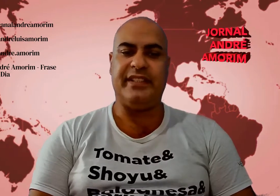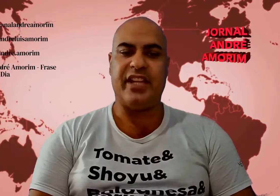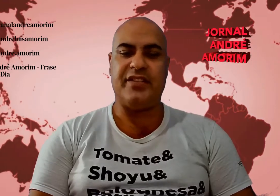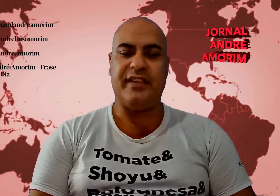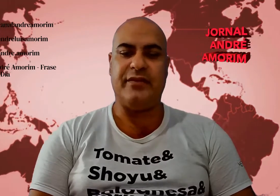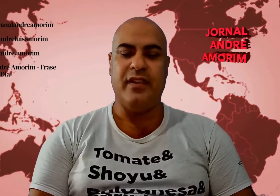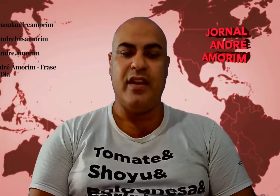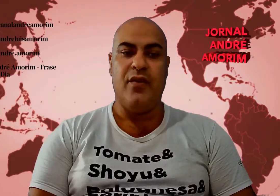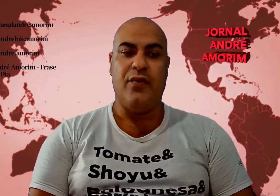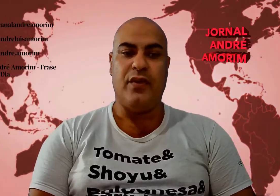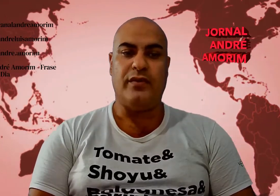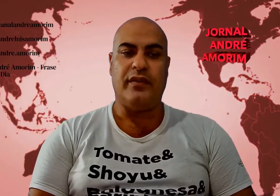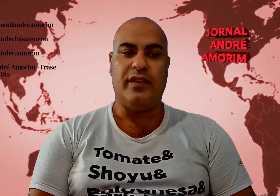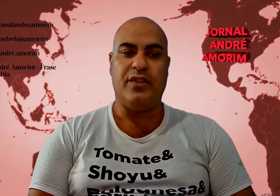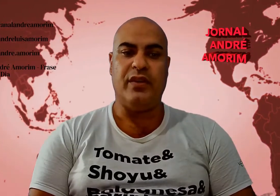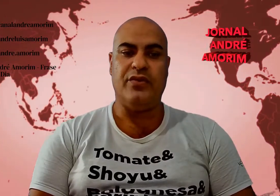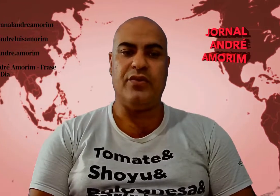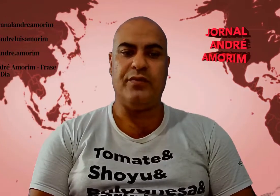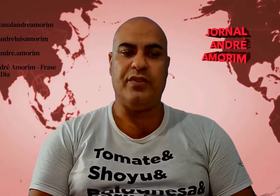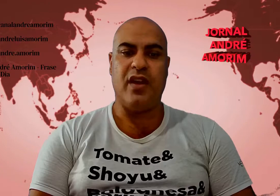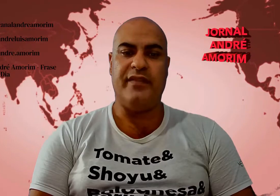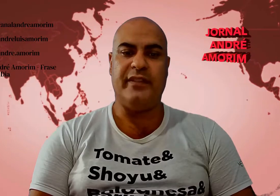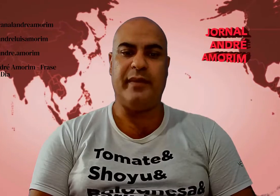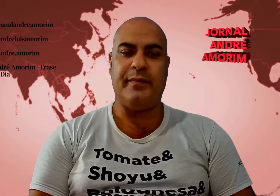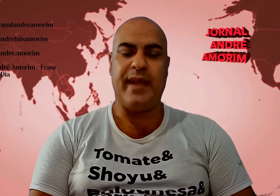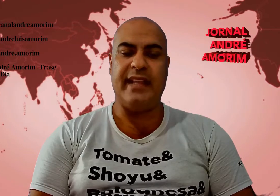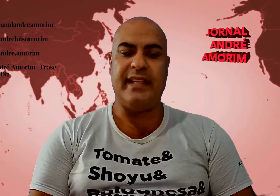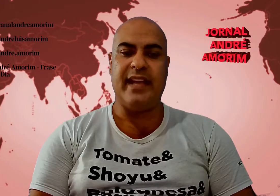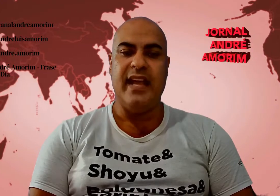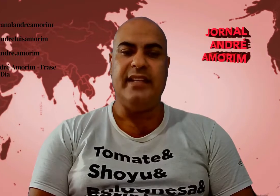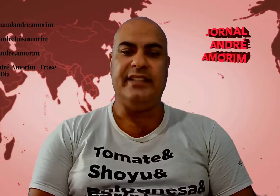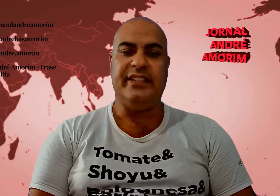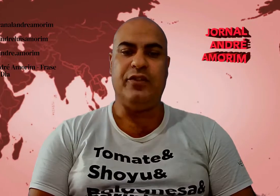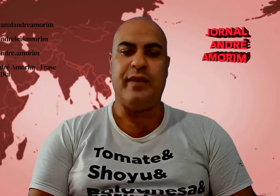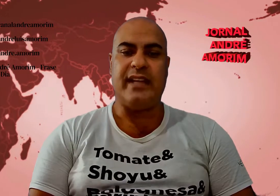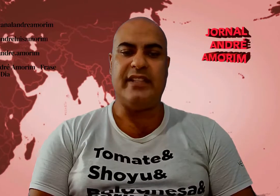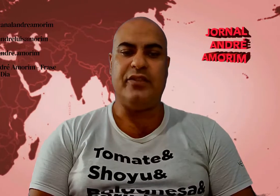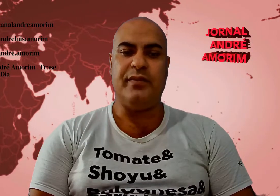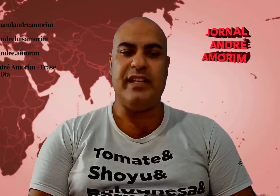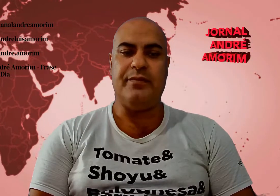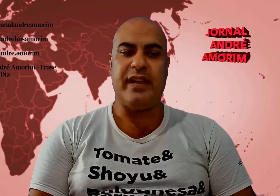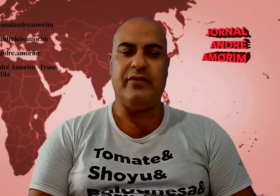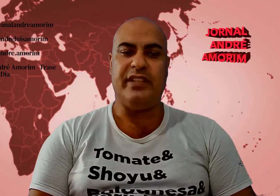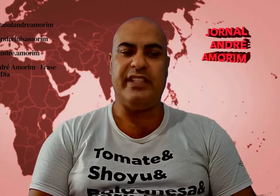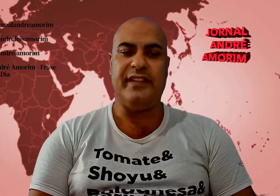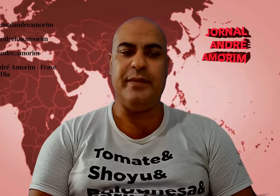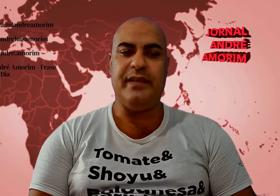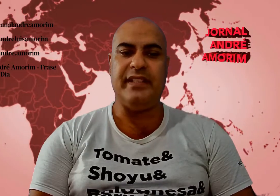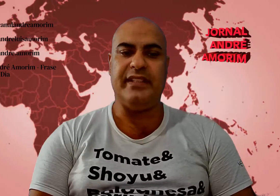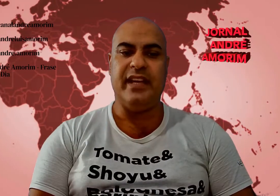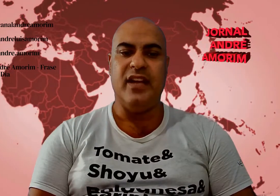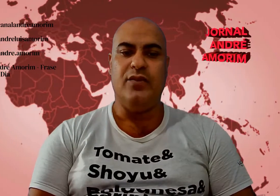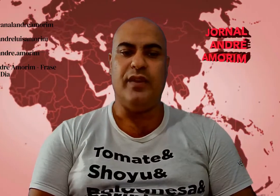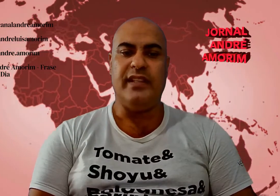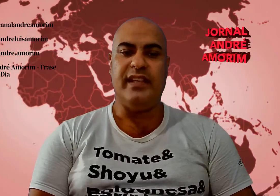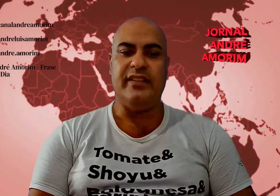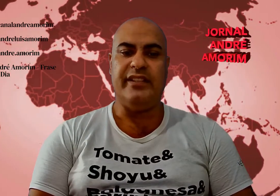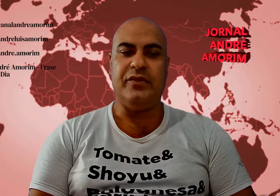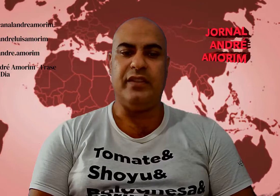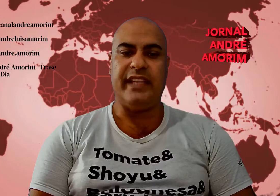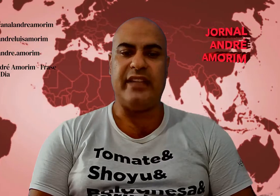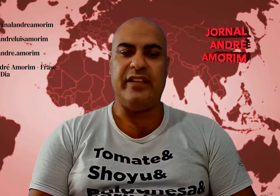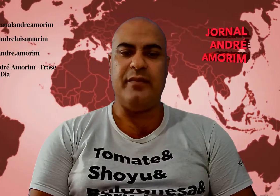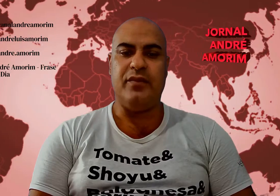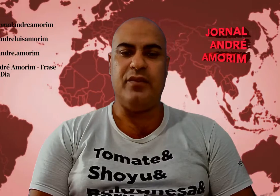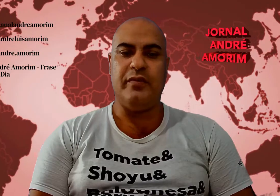associações que as empresas já tiveram foram que no ano de 2009 a Smartmatic licenciou máquinas Dominion para uso nas Filipinas. No